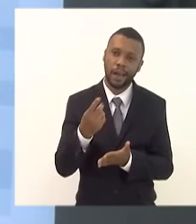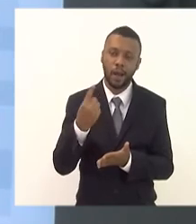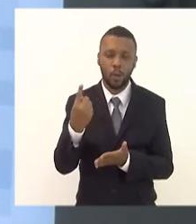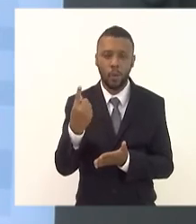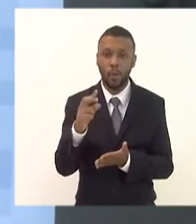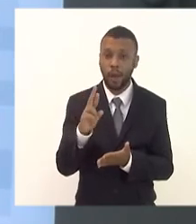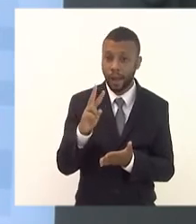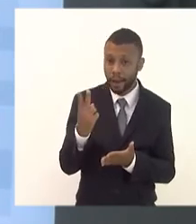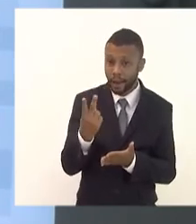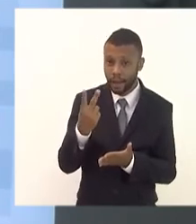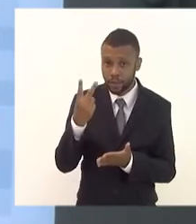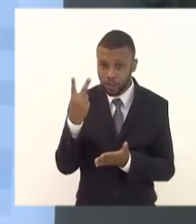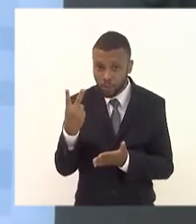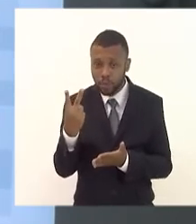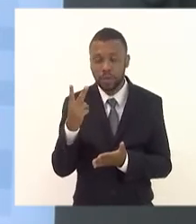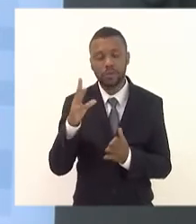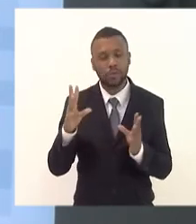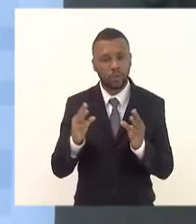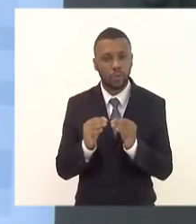foi concluído.